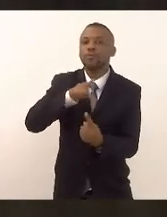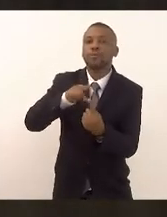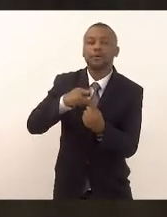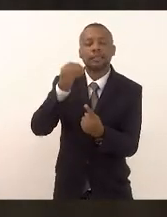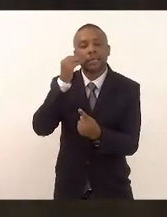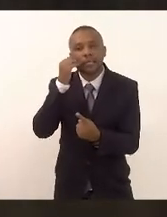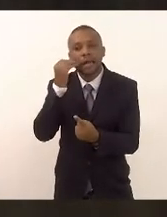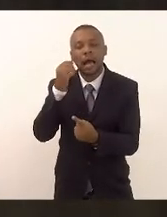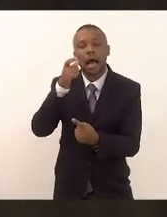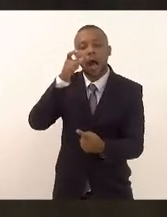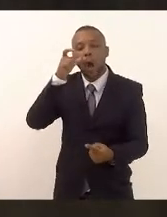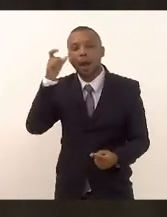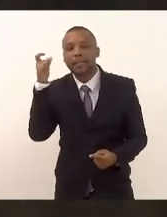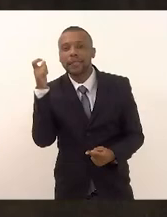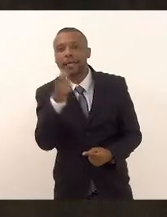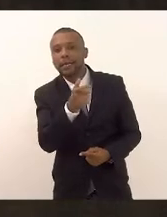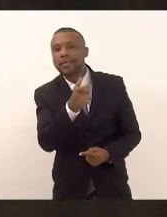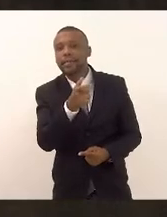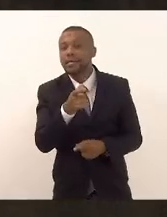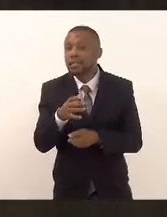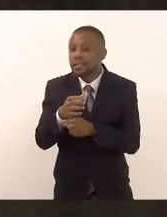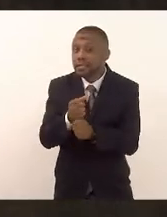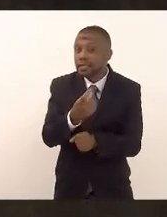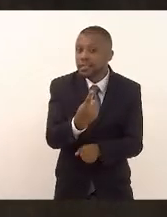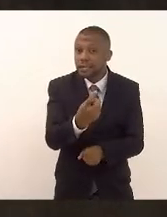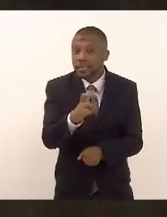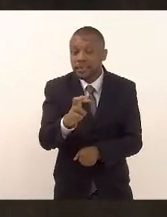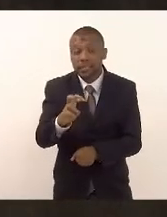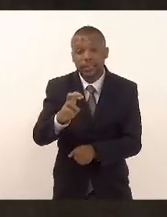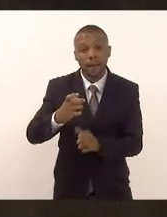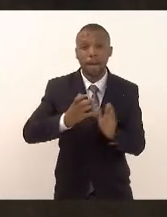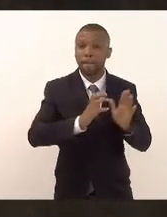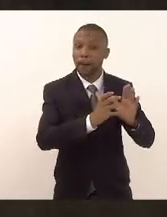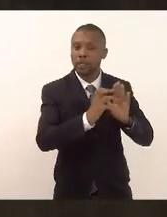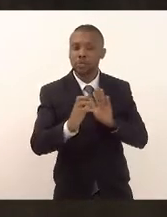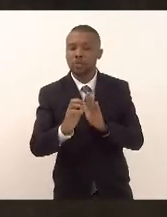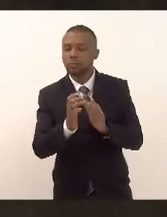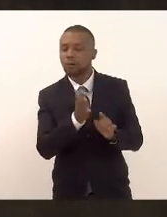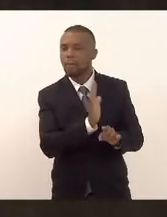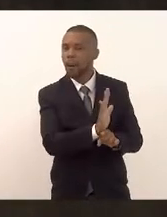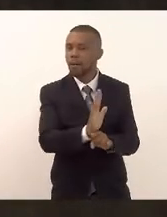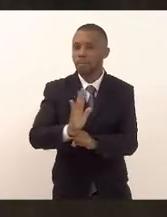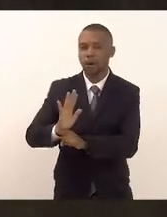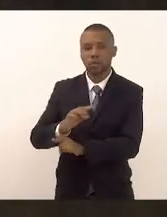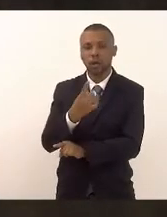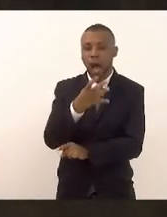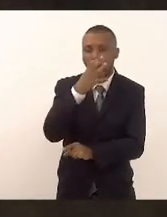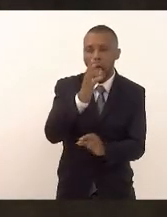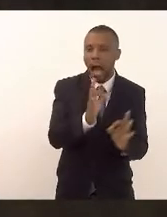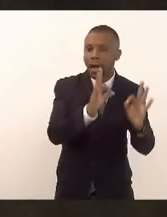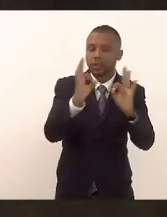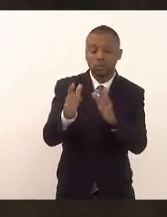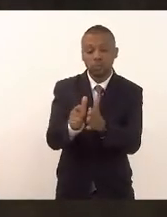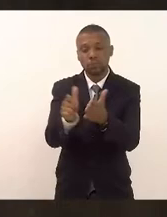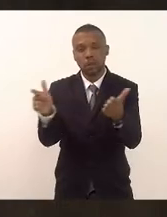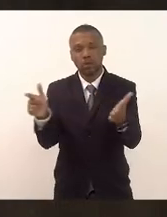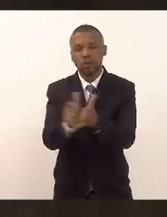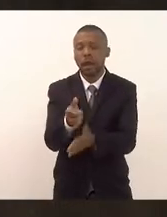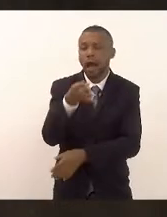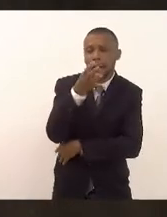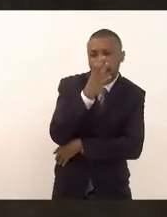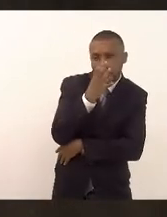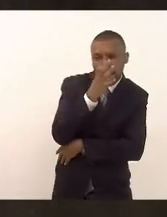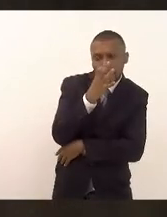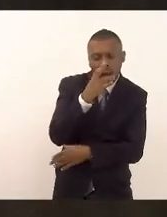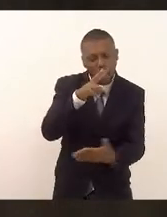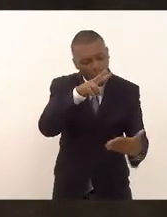sedimentar o interesse de mais de 15 partidos na sua base, a gente assiste pelos jornais às disputas de espaços na base